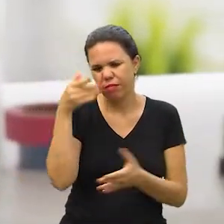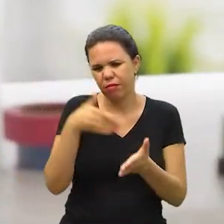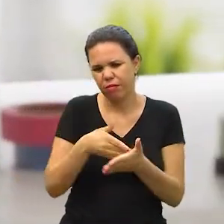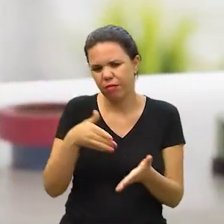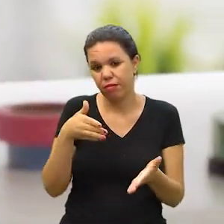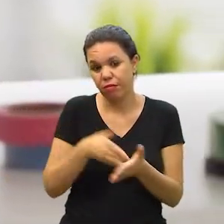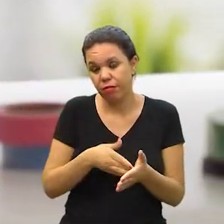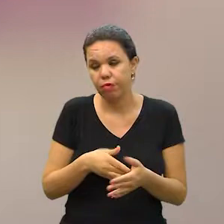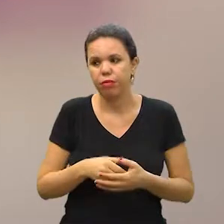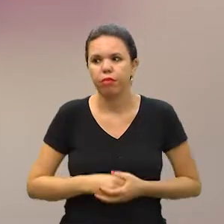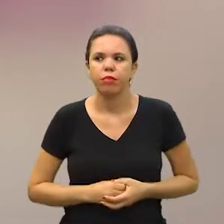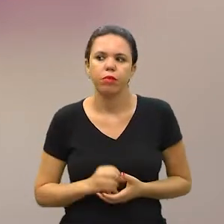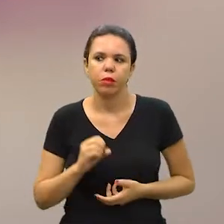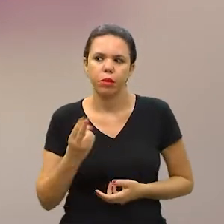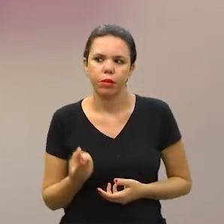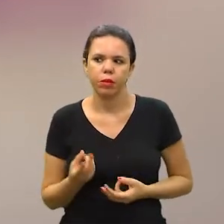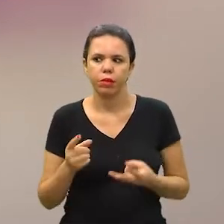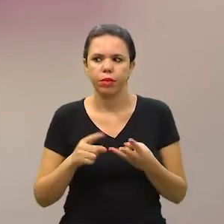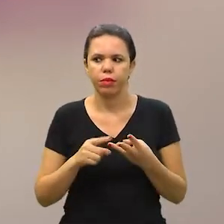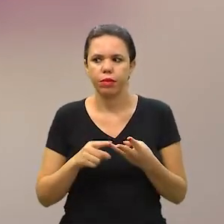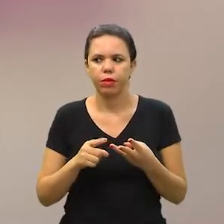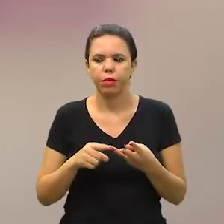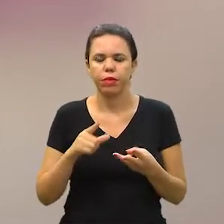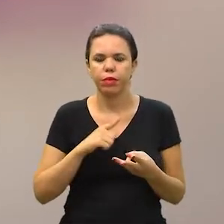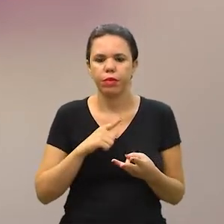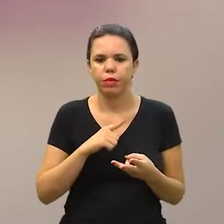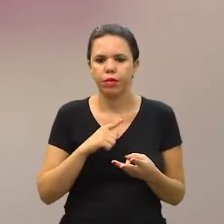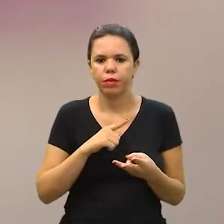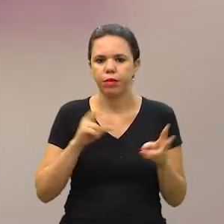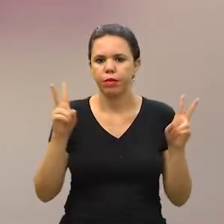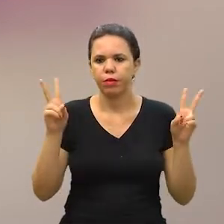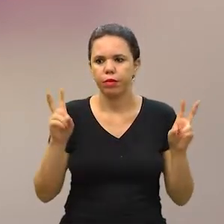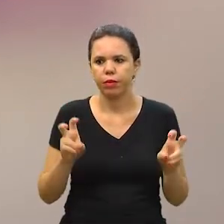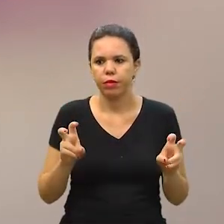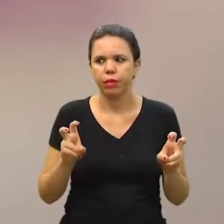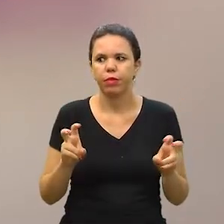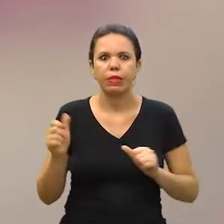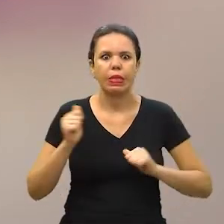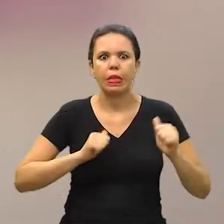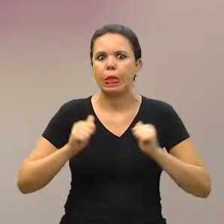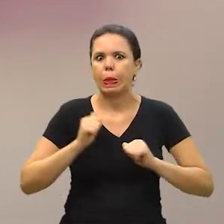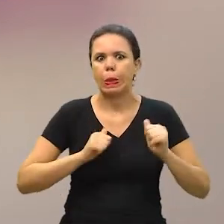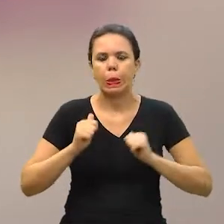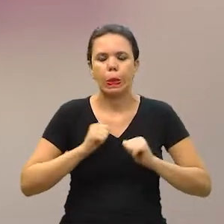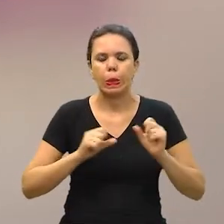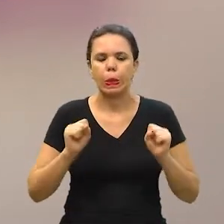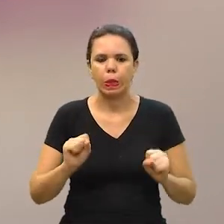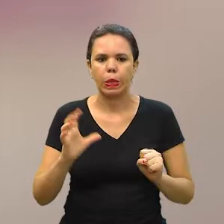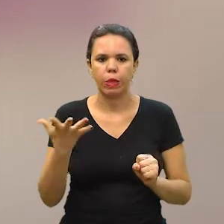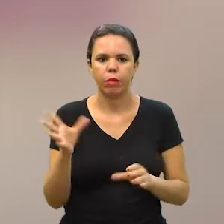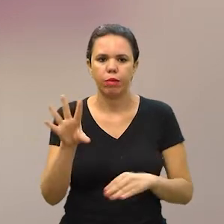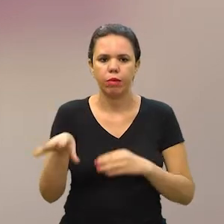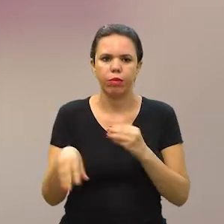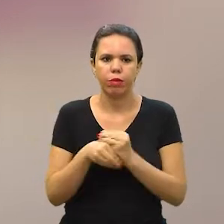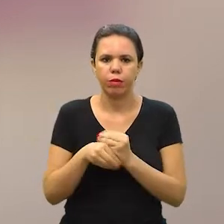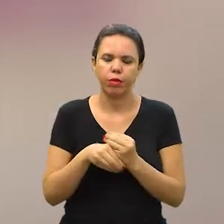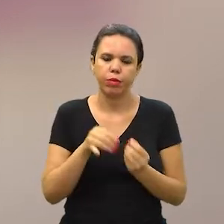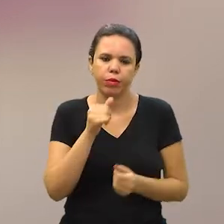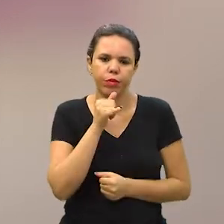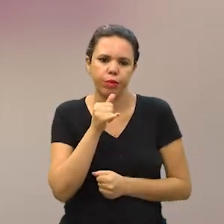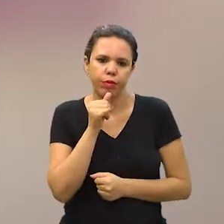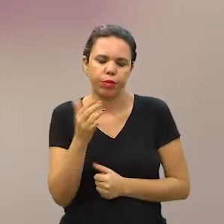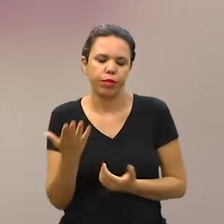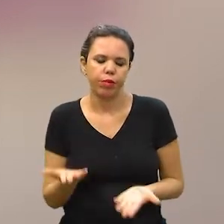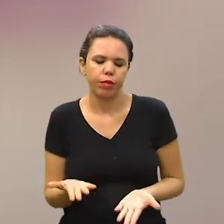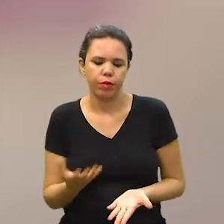aprendizagem por conta disso. E nós temos também a questão da impulsividade, né, que pode estar acompanhado da oposição,